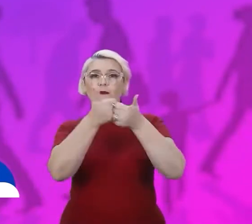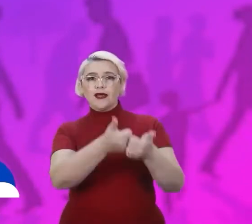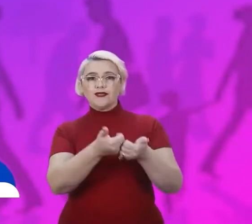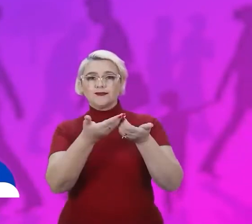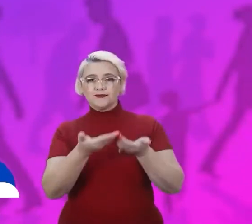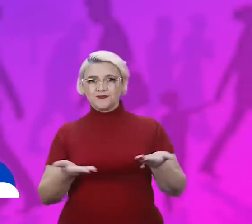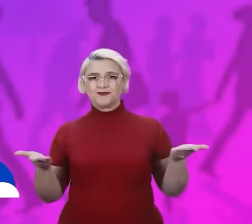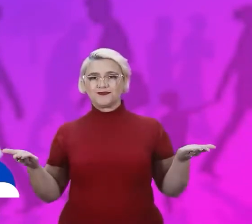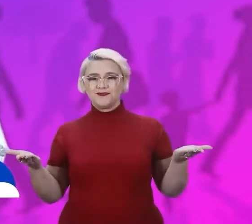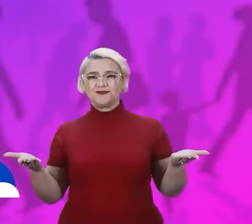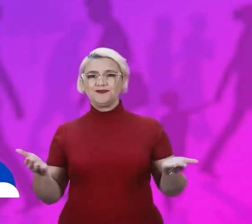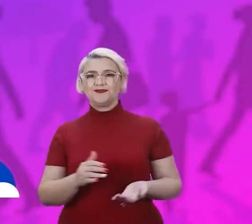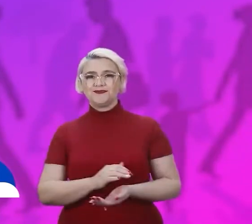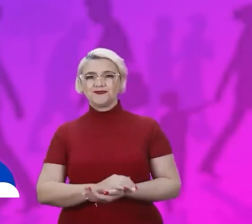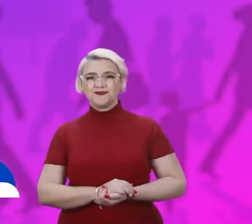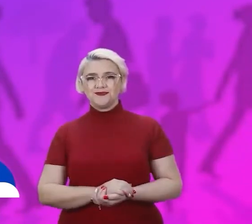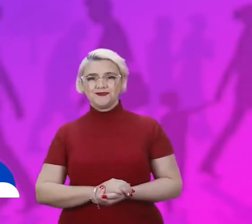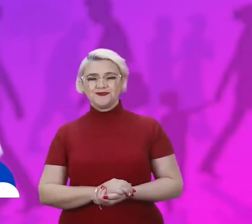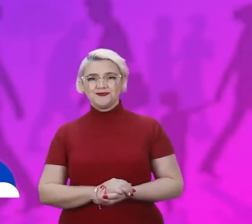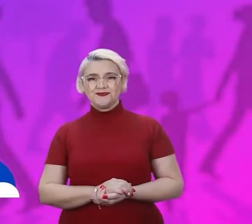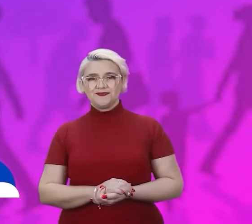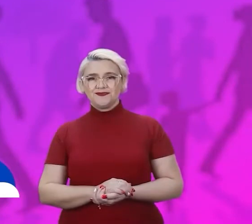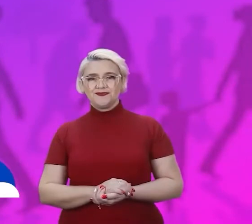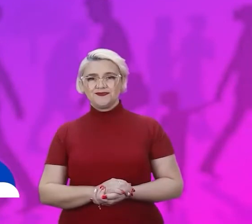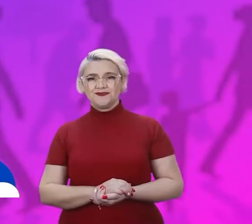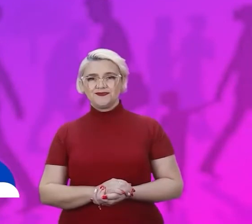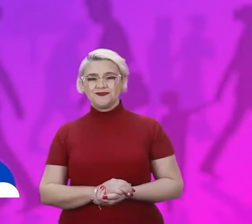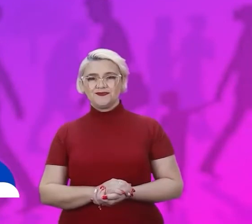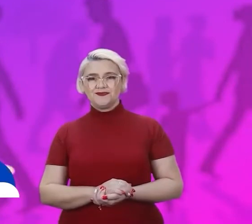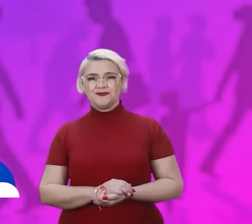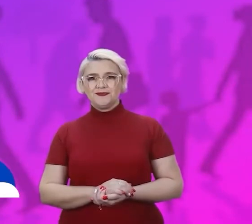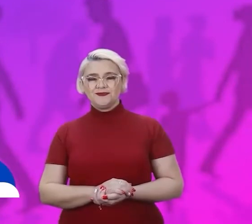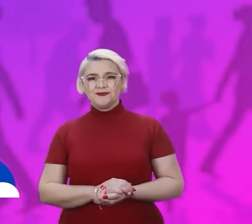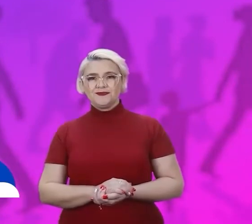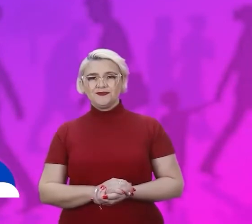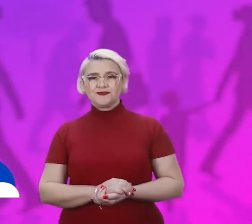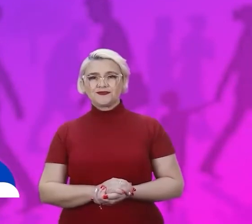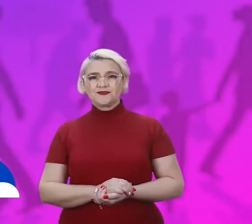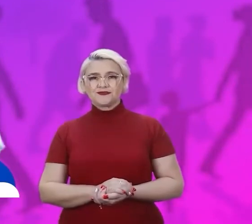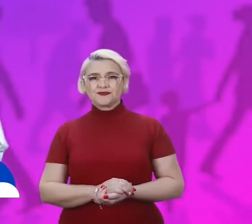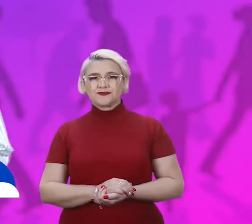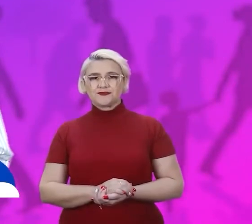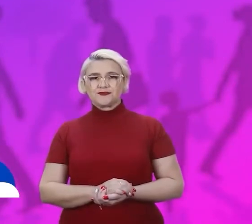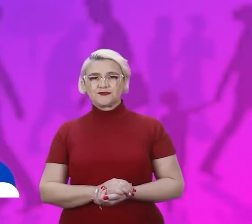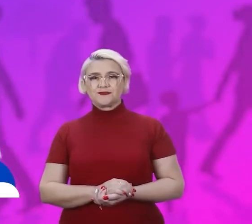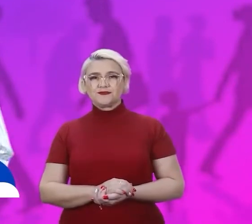em @acessosnet no Instagram, acessosnet no YouTube e em